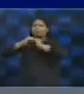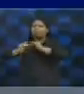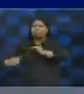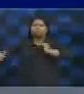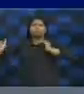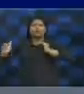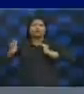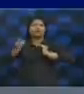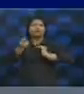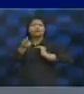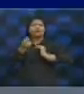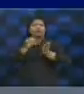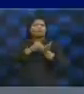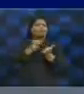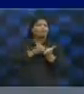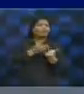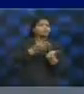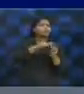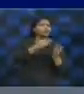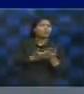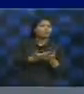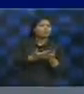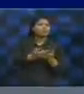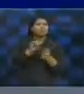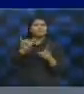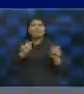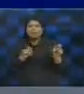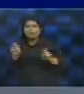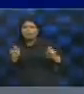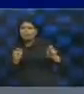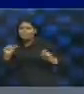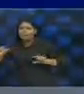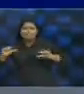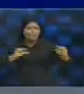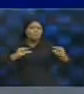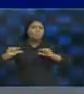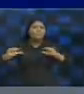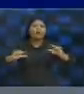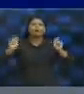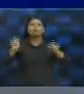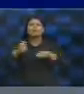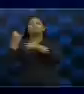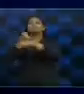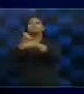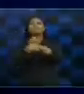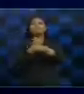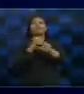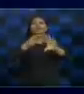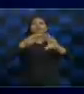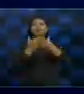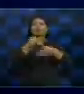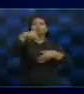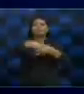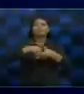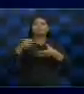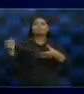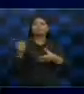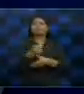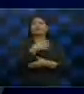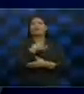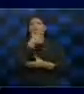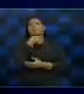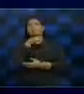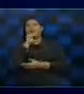ter mais creche, dá para garantir que a mãe possa trabalhar com tranquilidade, sabendo que seu filho está protegido. Muito obrigado aos dois